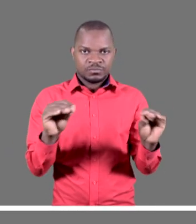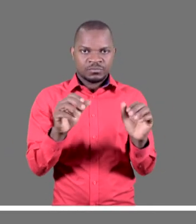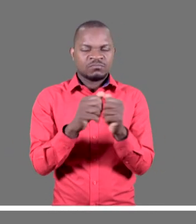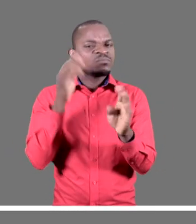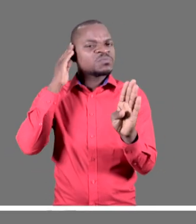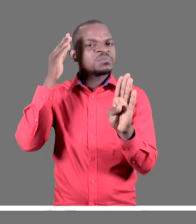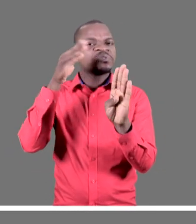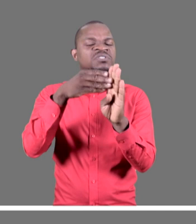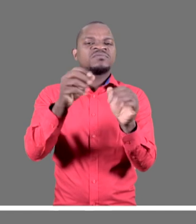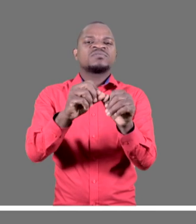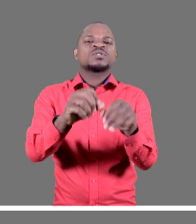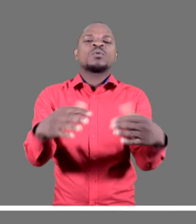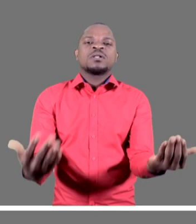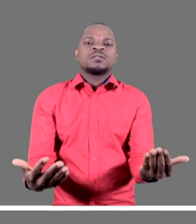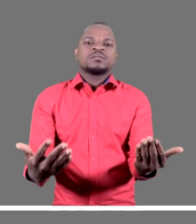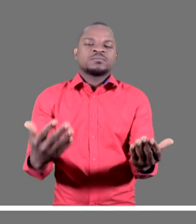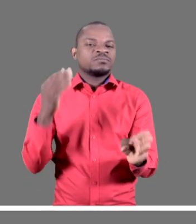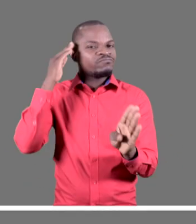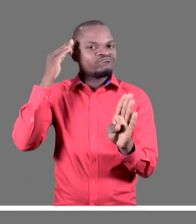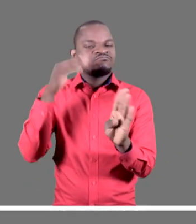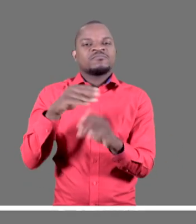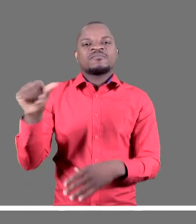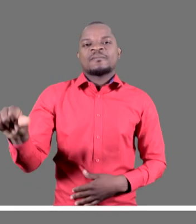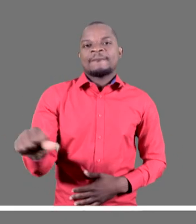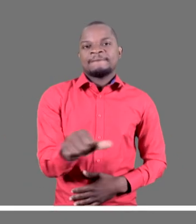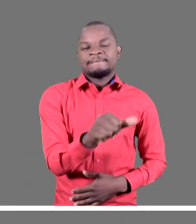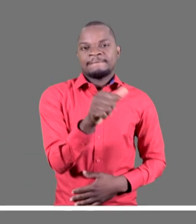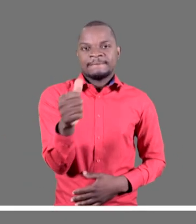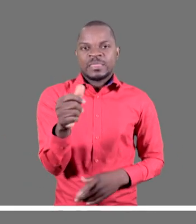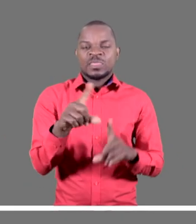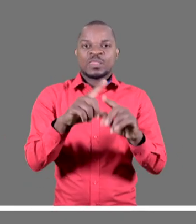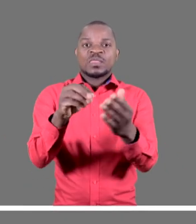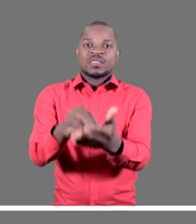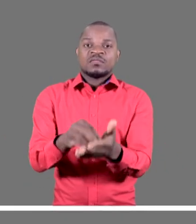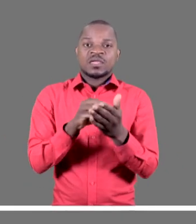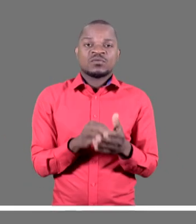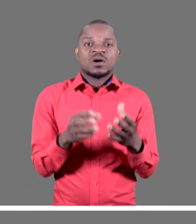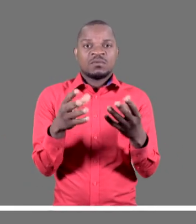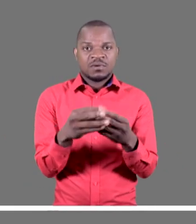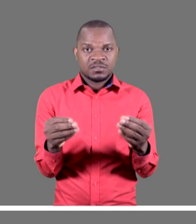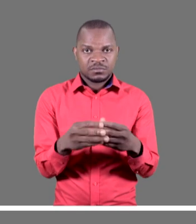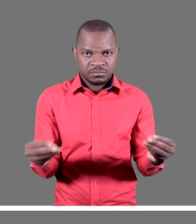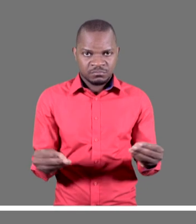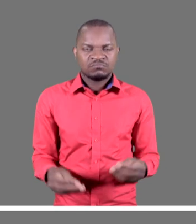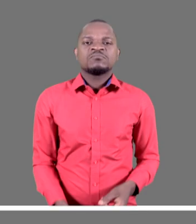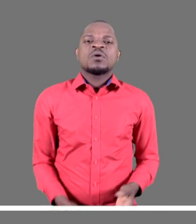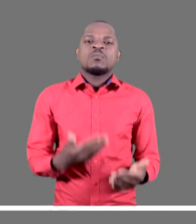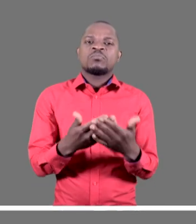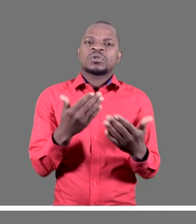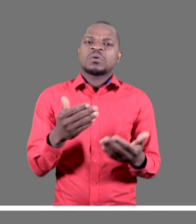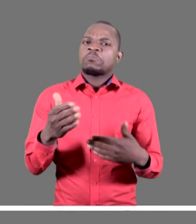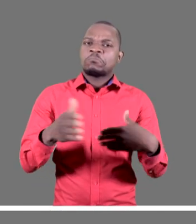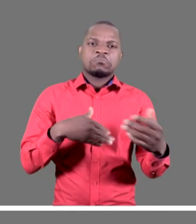de melhorar o acesso aos materiais, porque, como sabe, qualquer aprendizagem